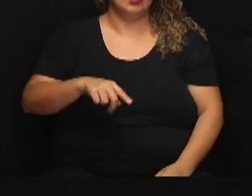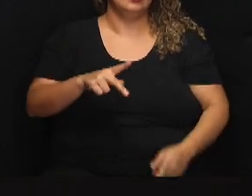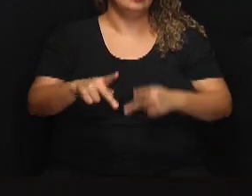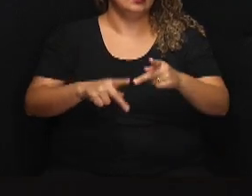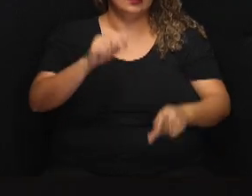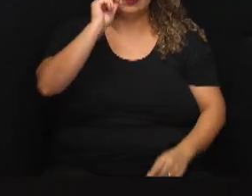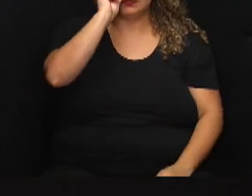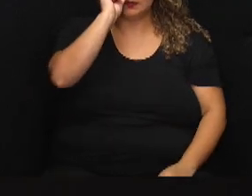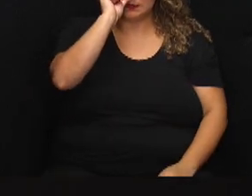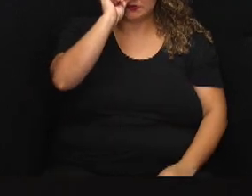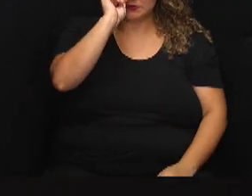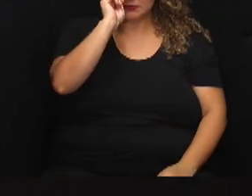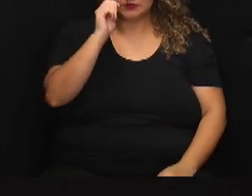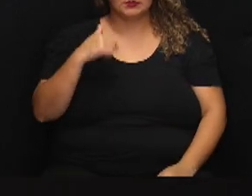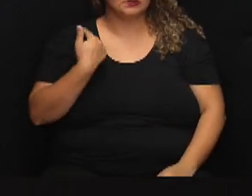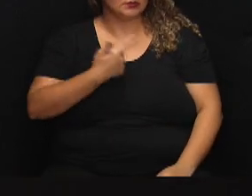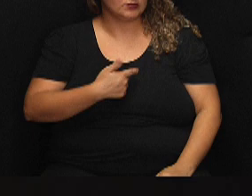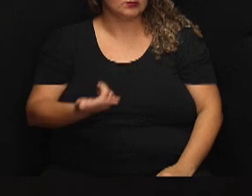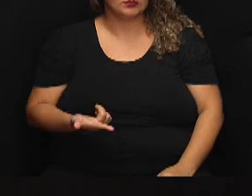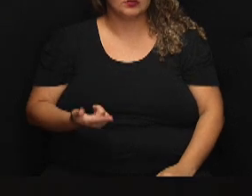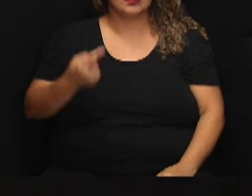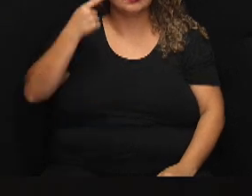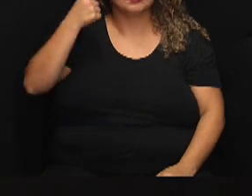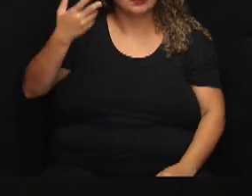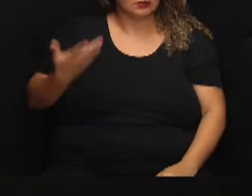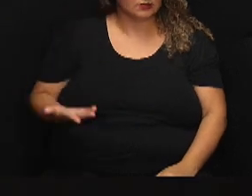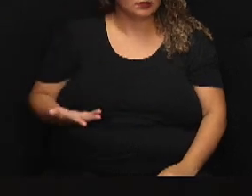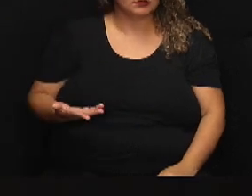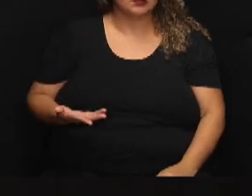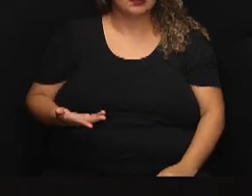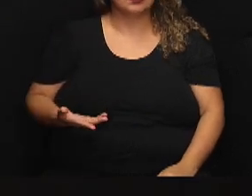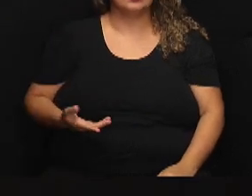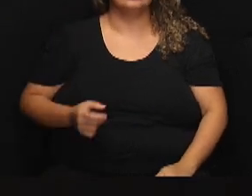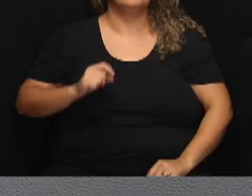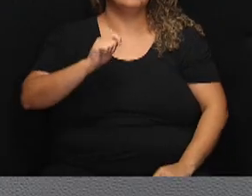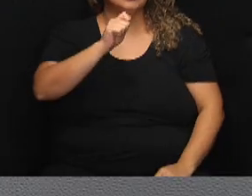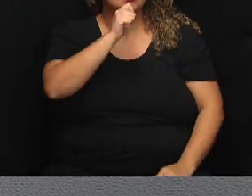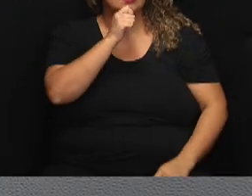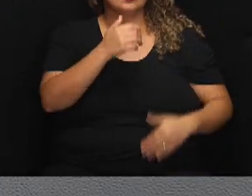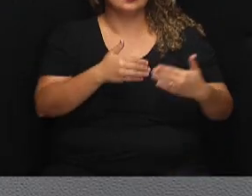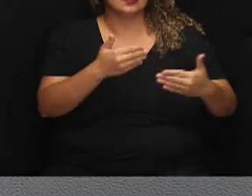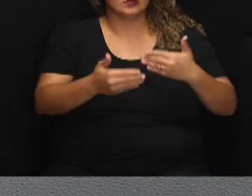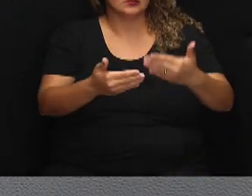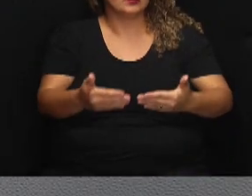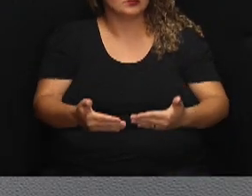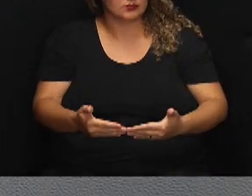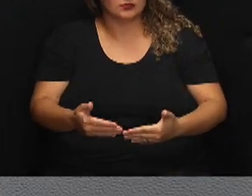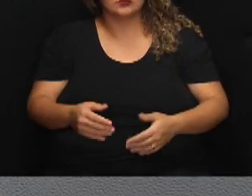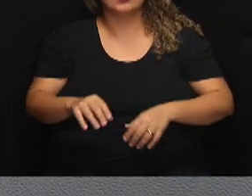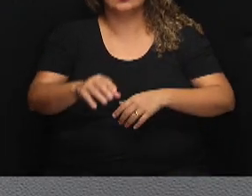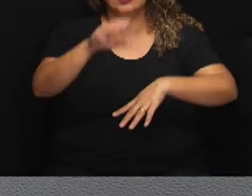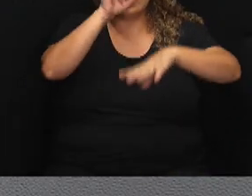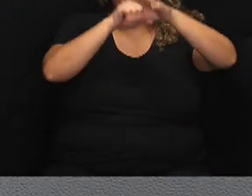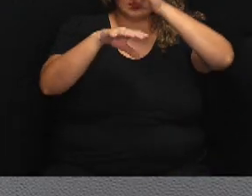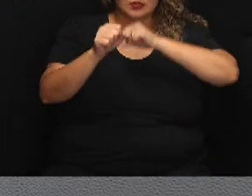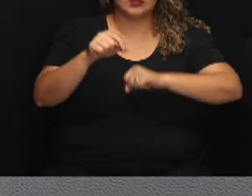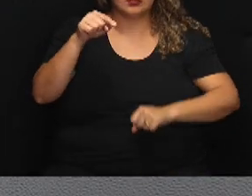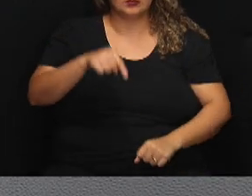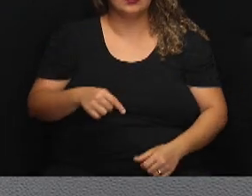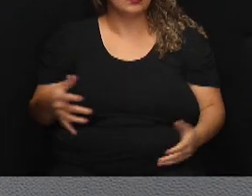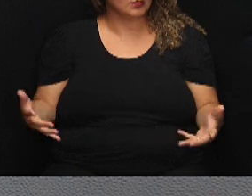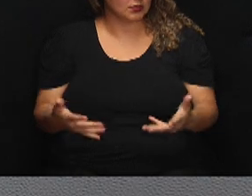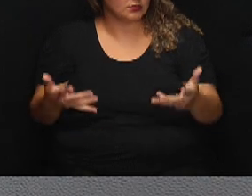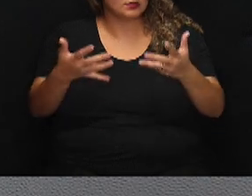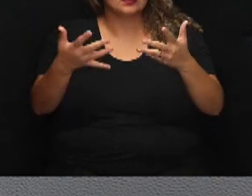população. Então a nossa ideia, né, é para quem ainda está num processo contínuo de educação, que isso seja